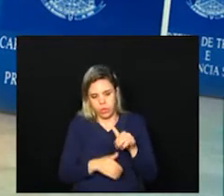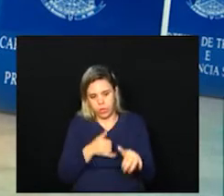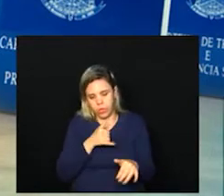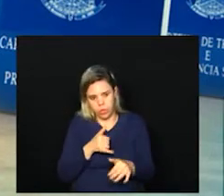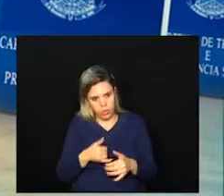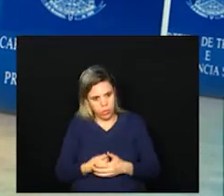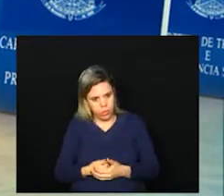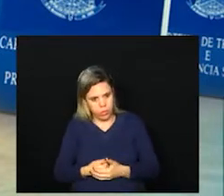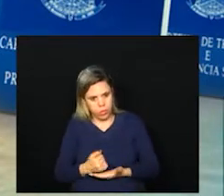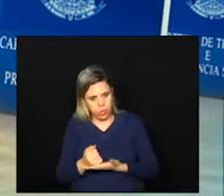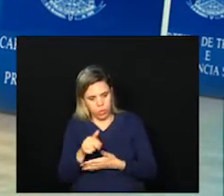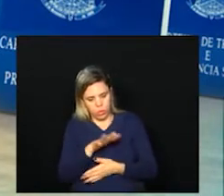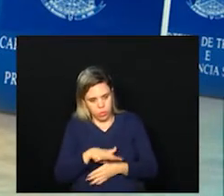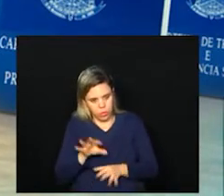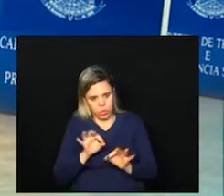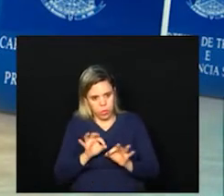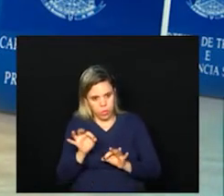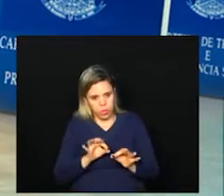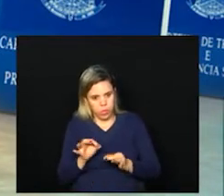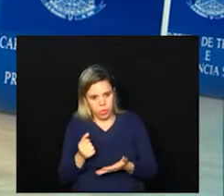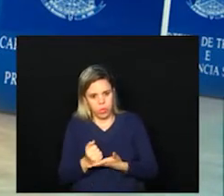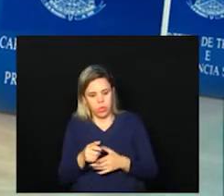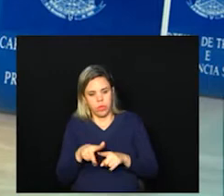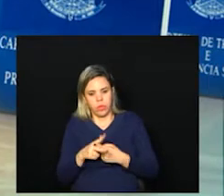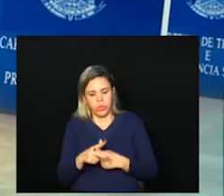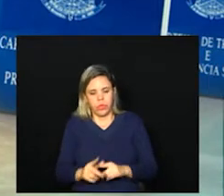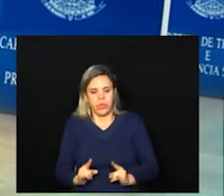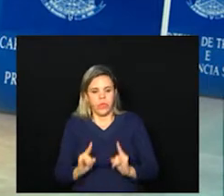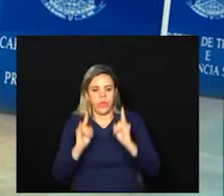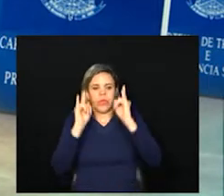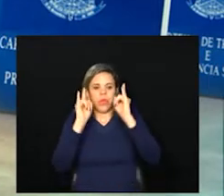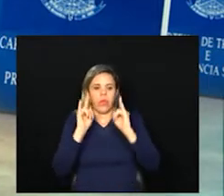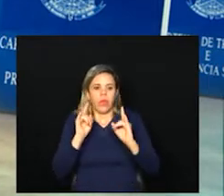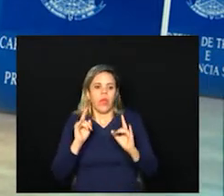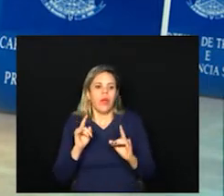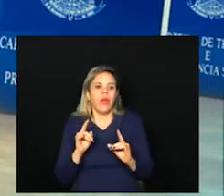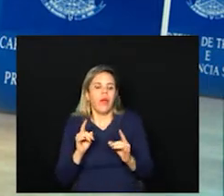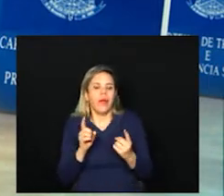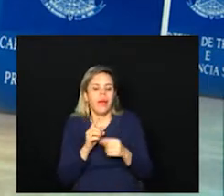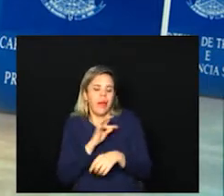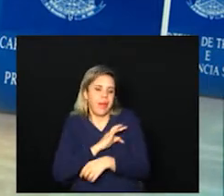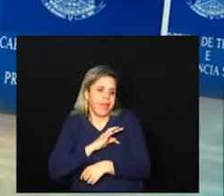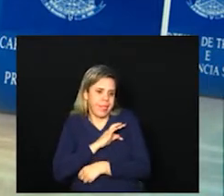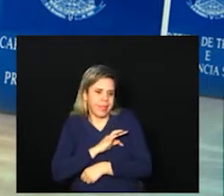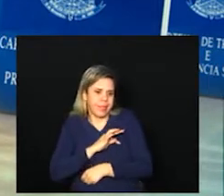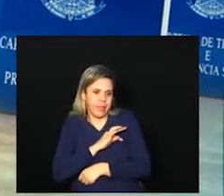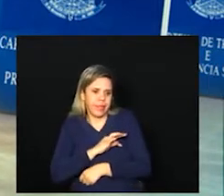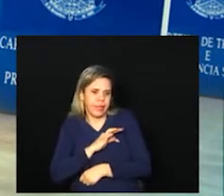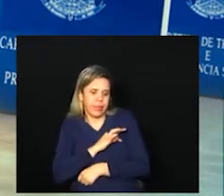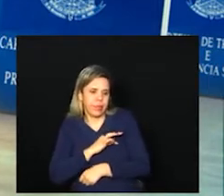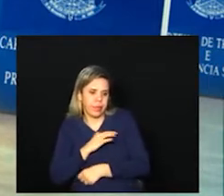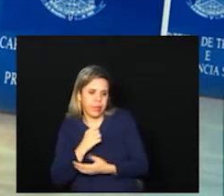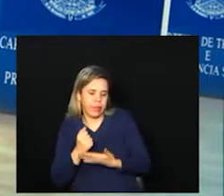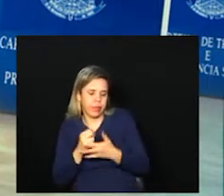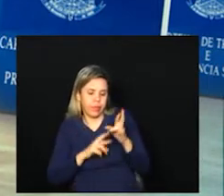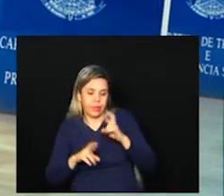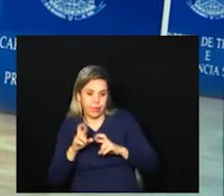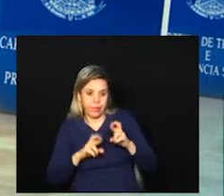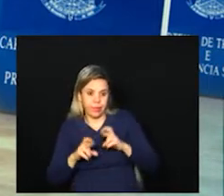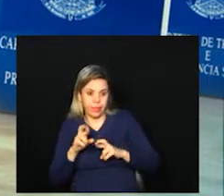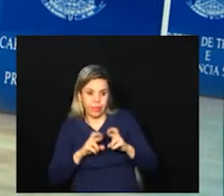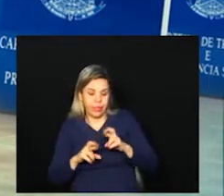eletricista, ajudante geral, ajudante de manutenção predial, assistente técnico, auxiliar de